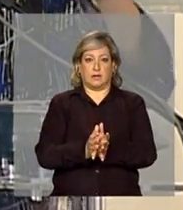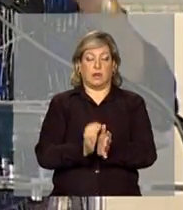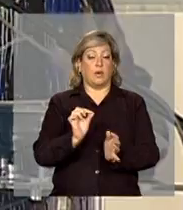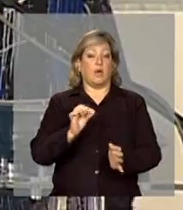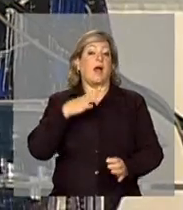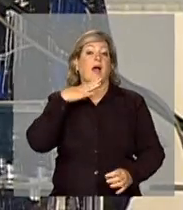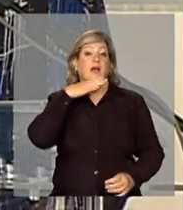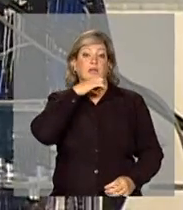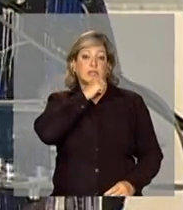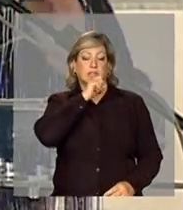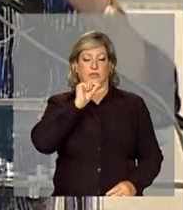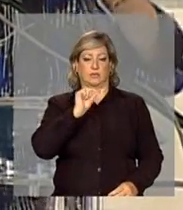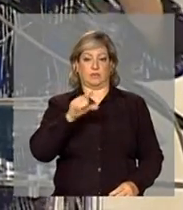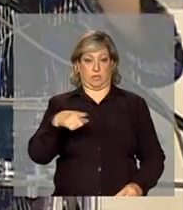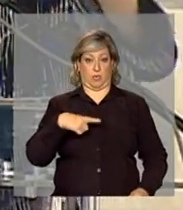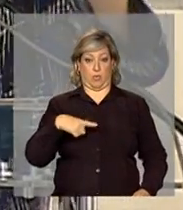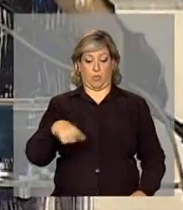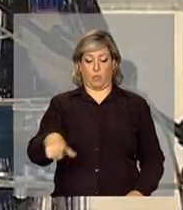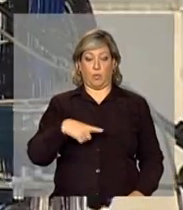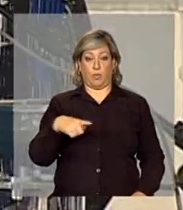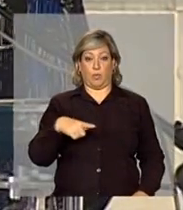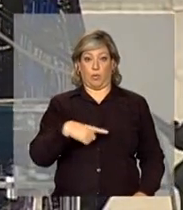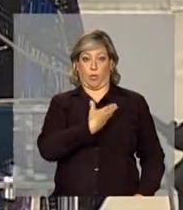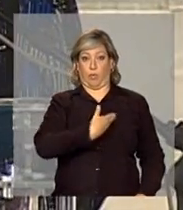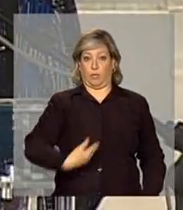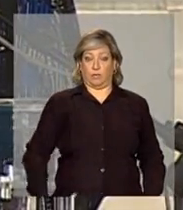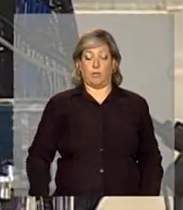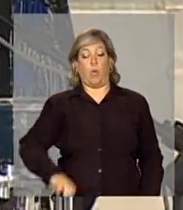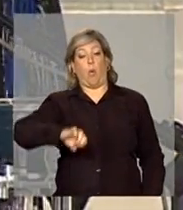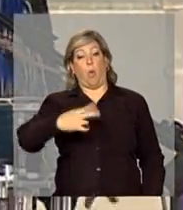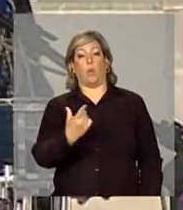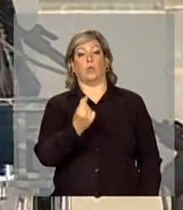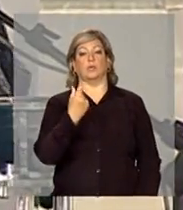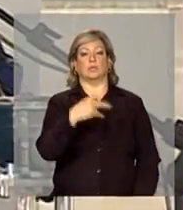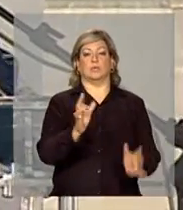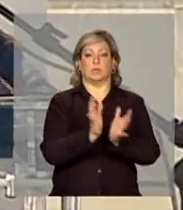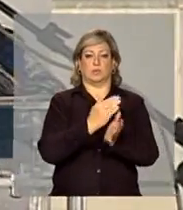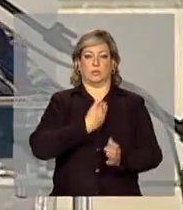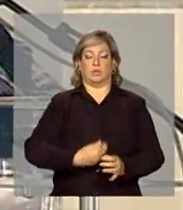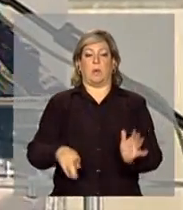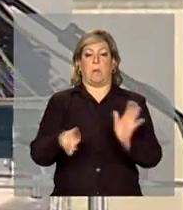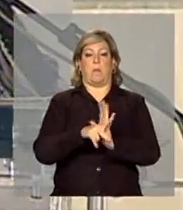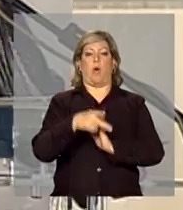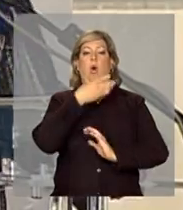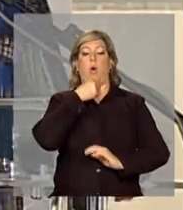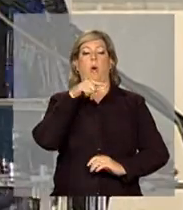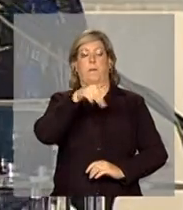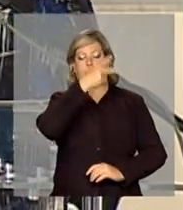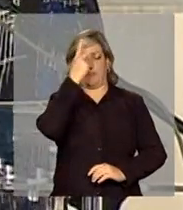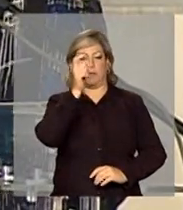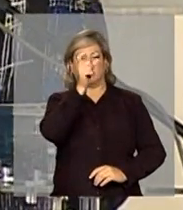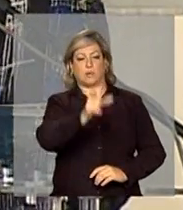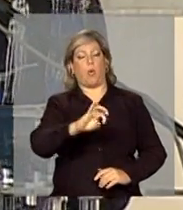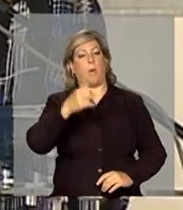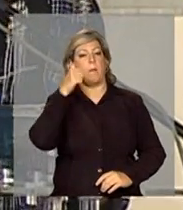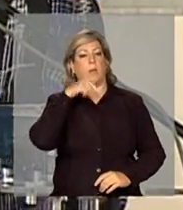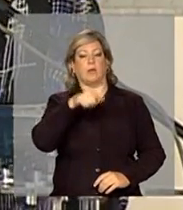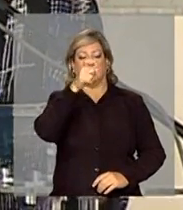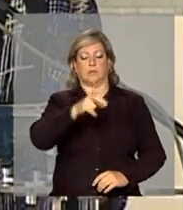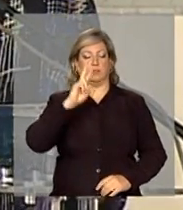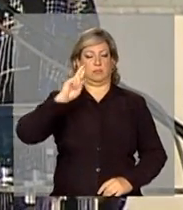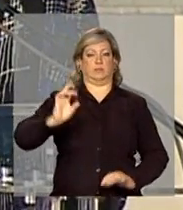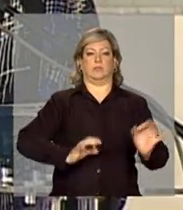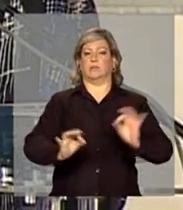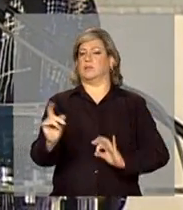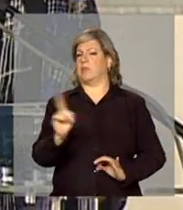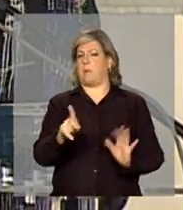o Estado ou os recursos do Estado pertencem ao governante. Eles não pertencem